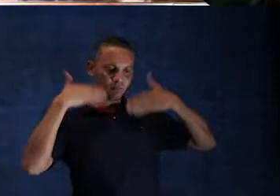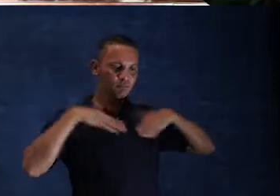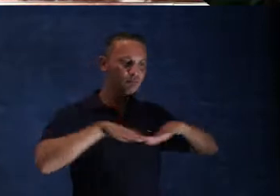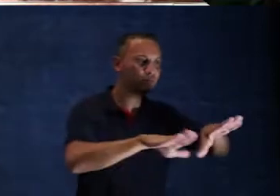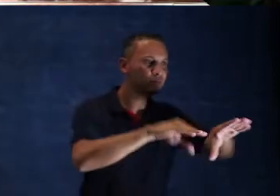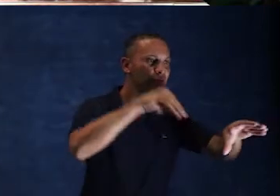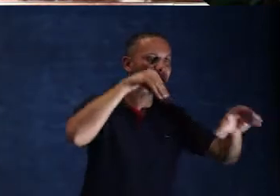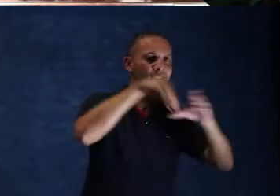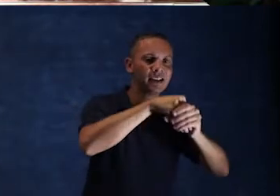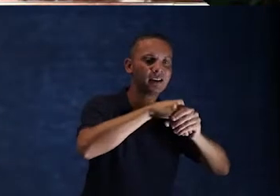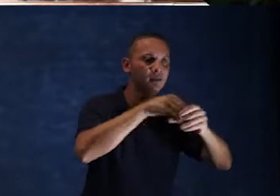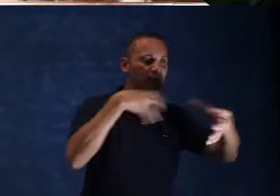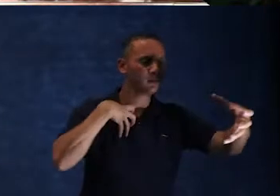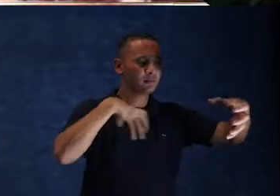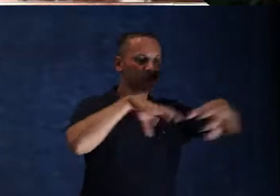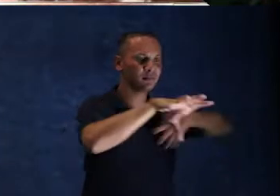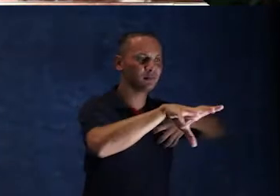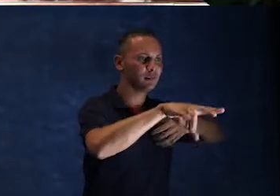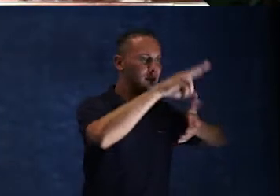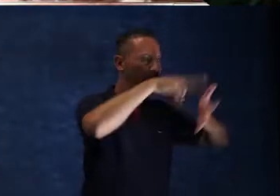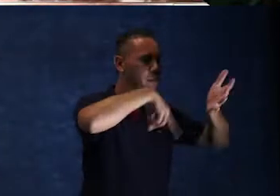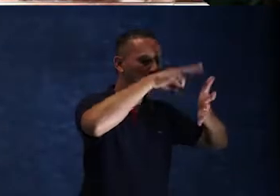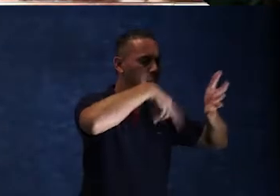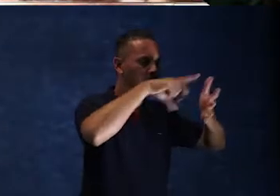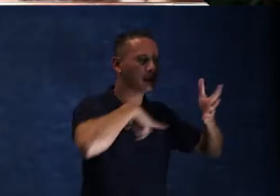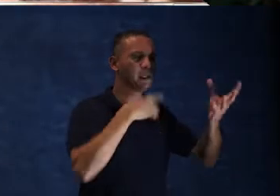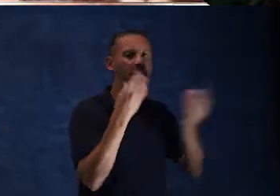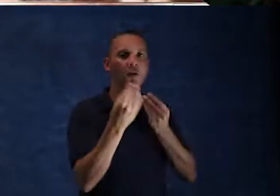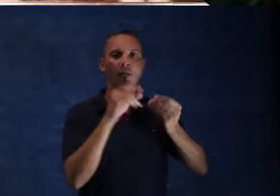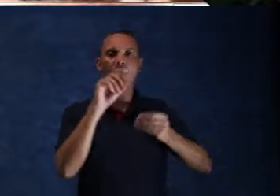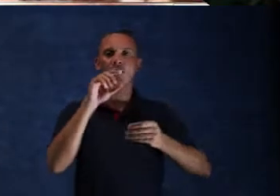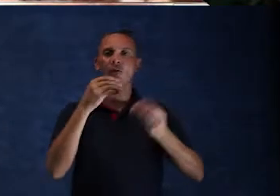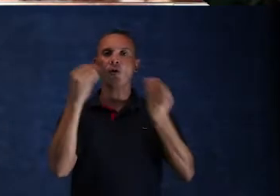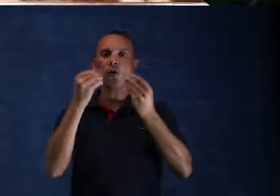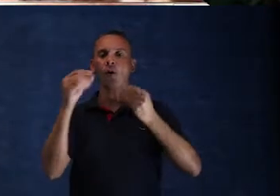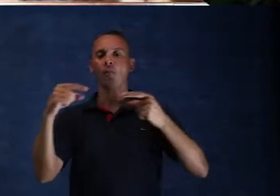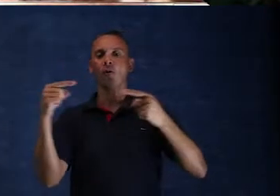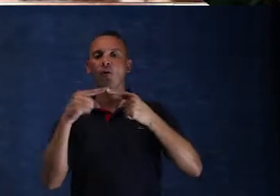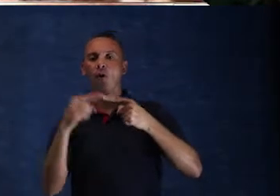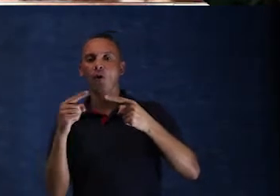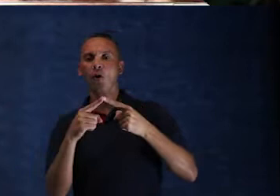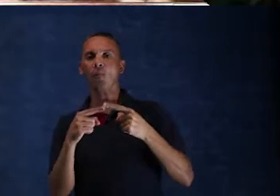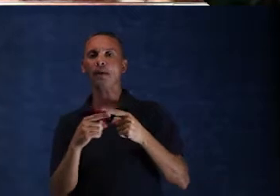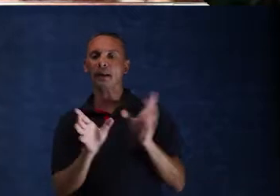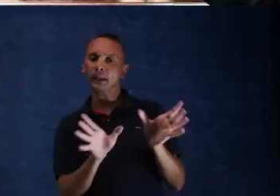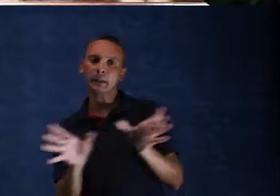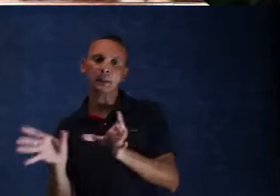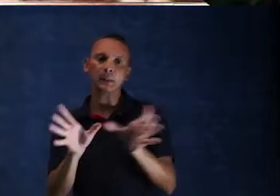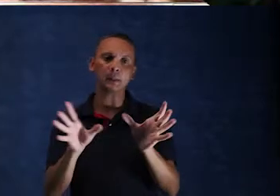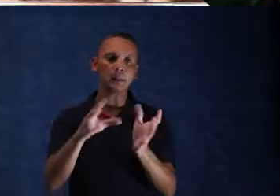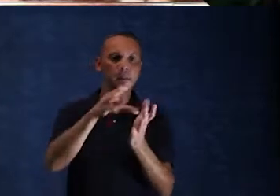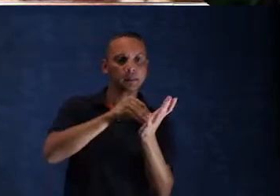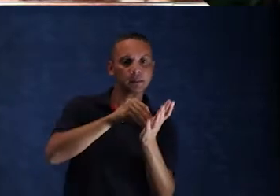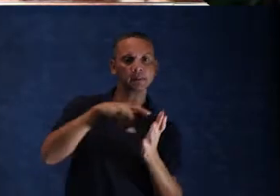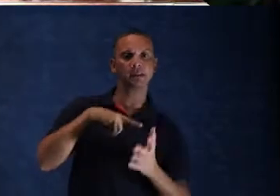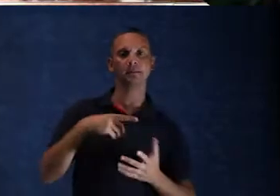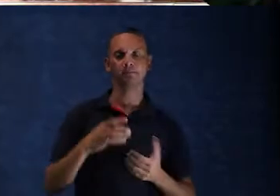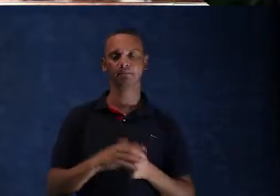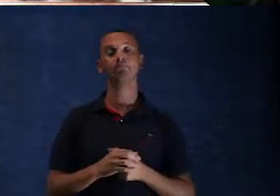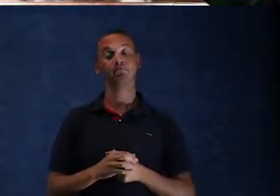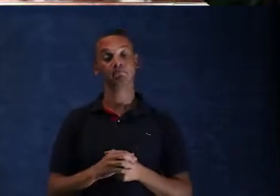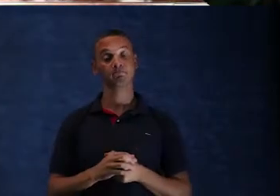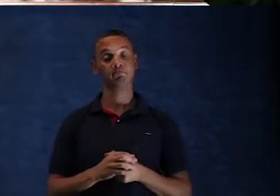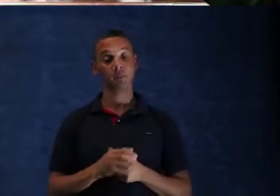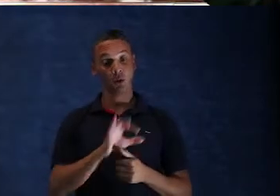narrativa que vem desde lá de Edgar Allan Poe, né? Que leitor é esse, ou quais são os caminhos que esse leitor é levado a trilhar? Uma